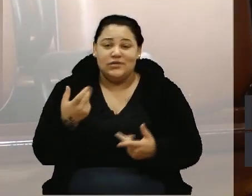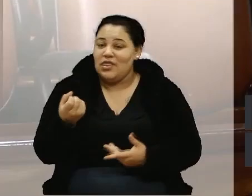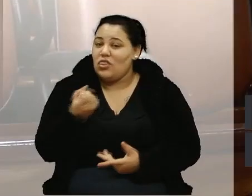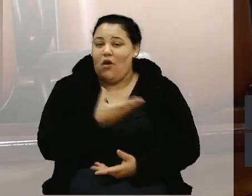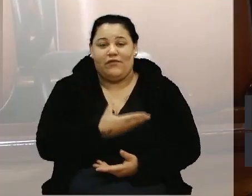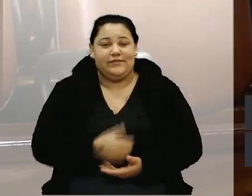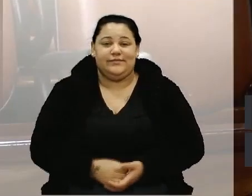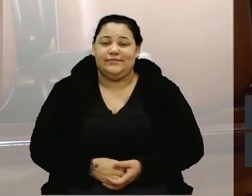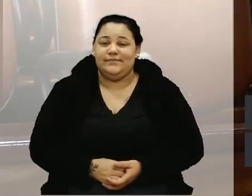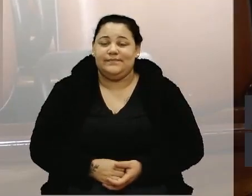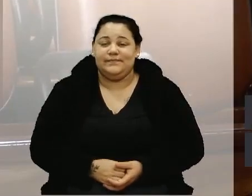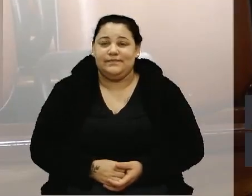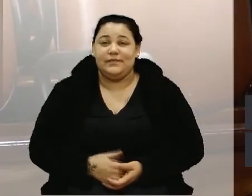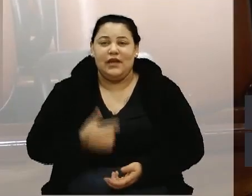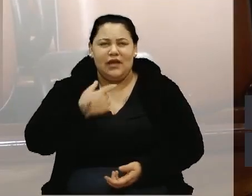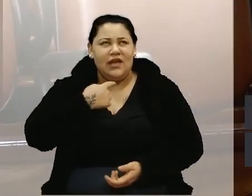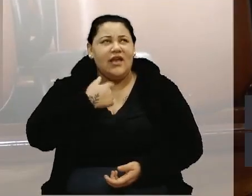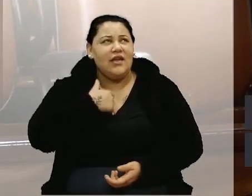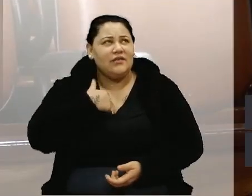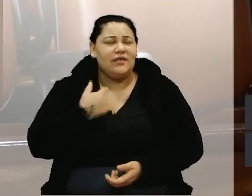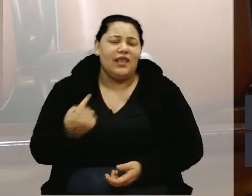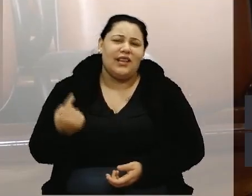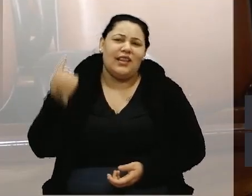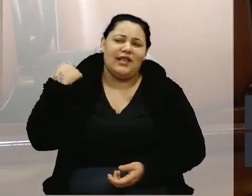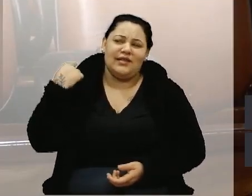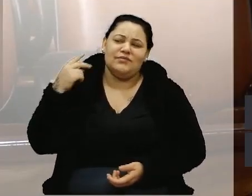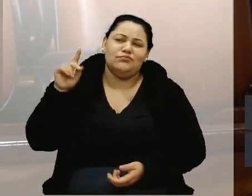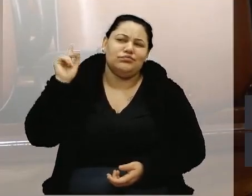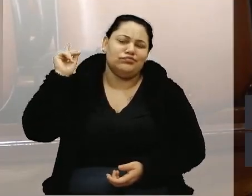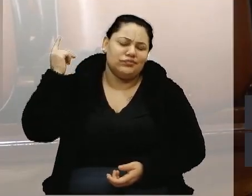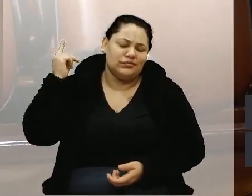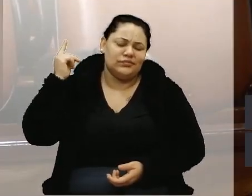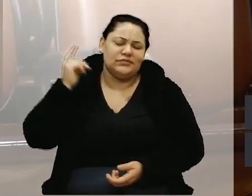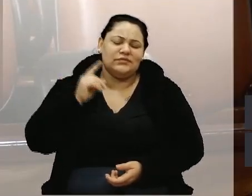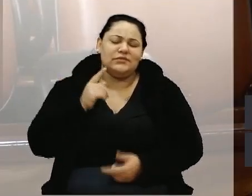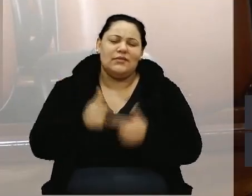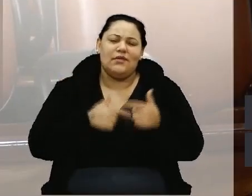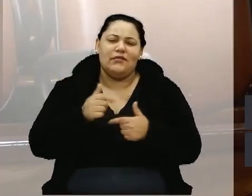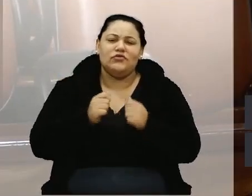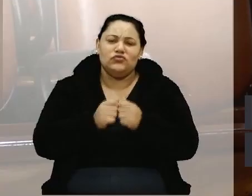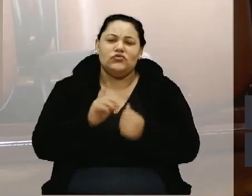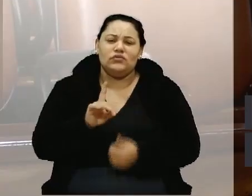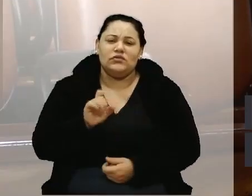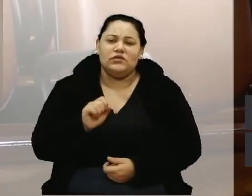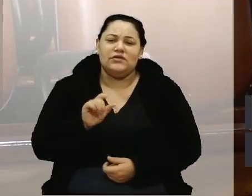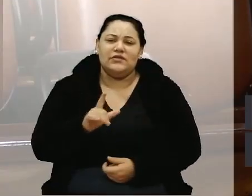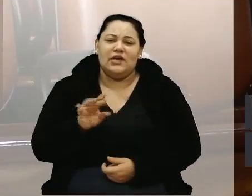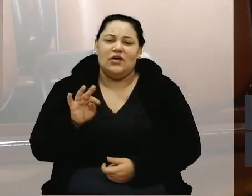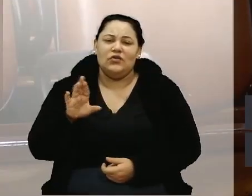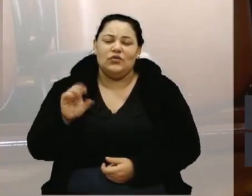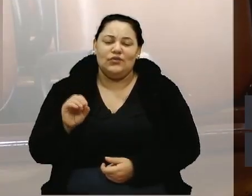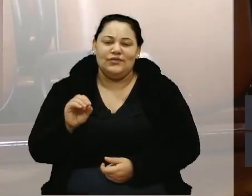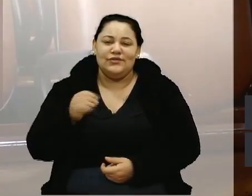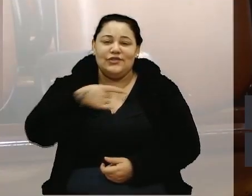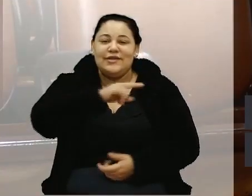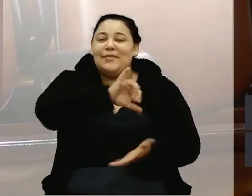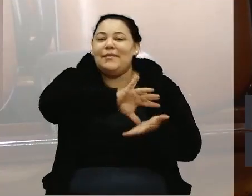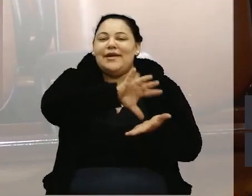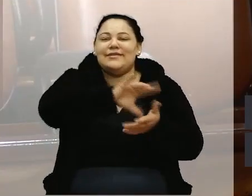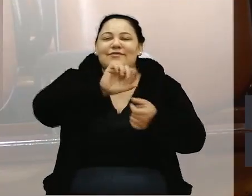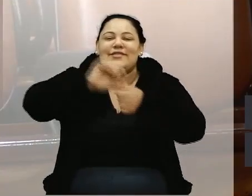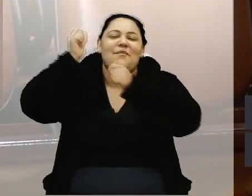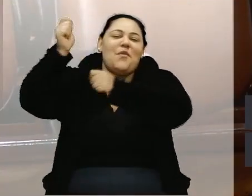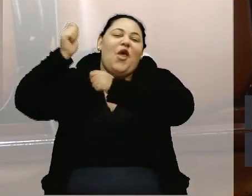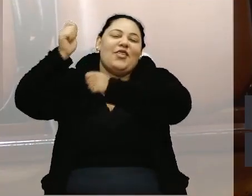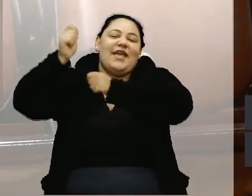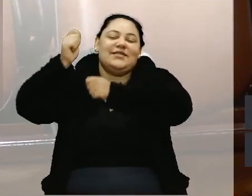reinventar. Eu sou do tempo do Daltro Maciel, que a gente ia para a praça e fazia protesto, não importando se era Sartori, se era